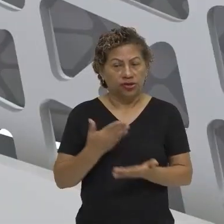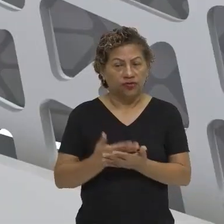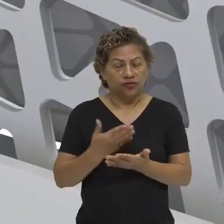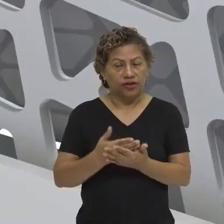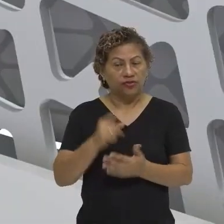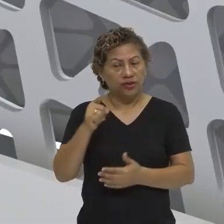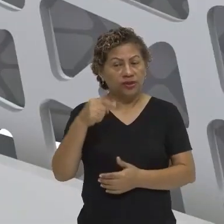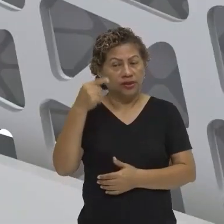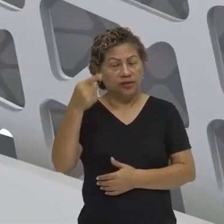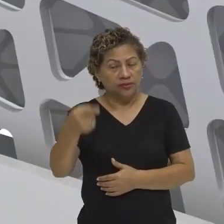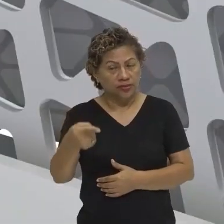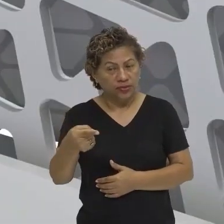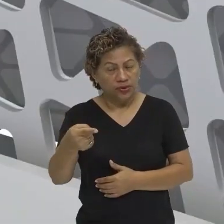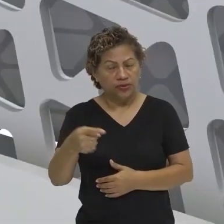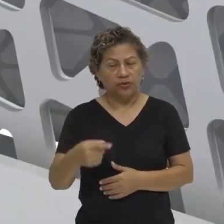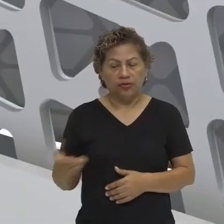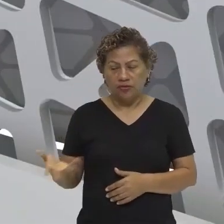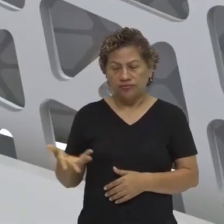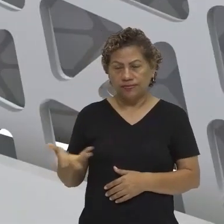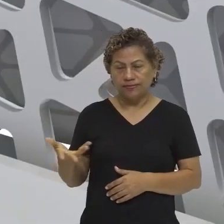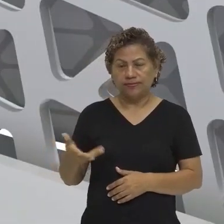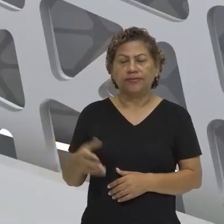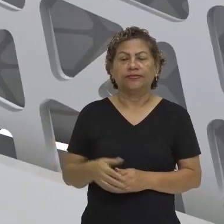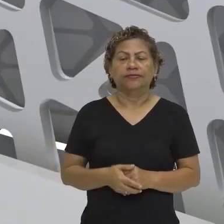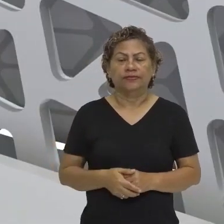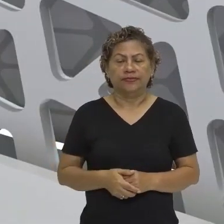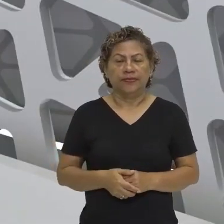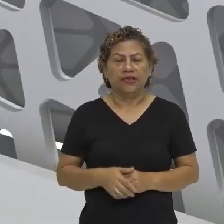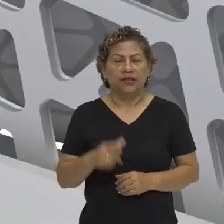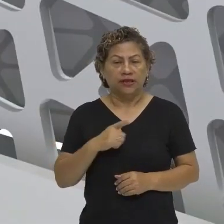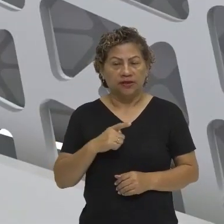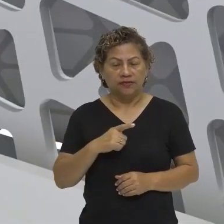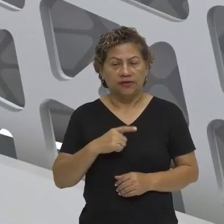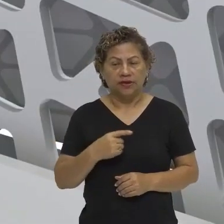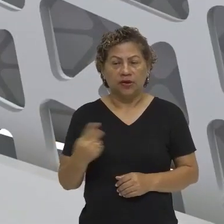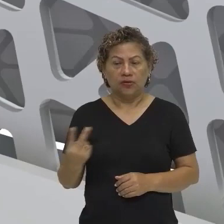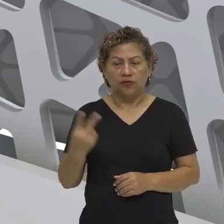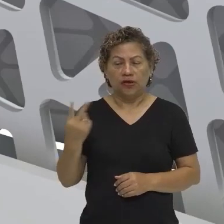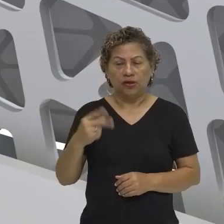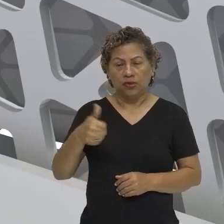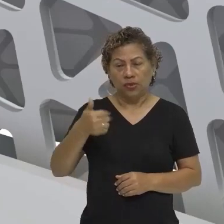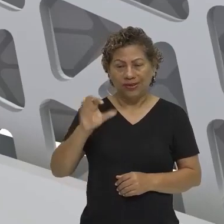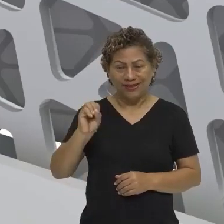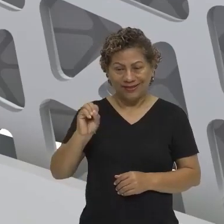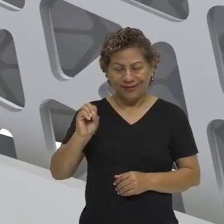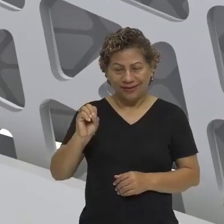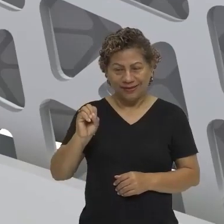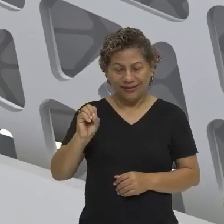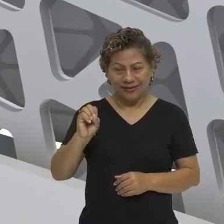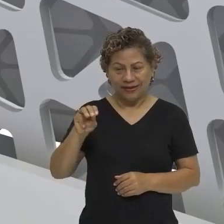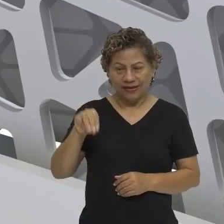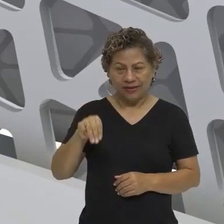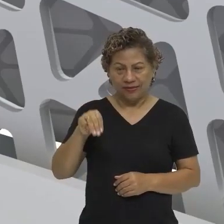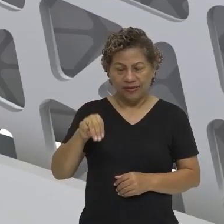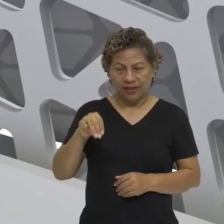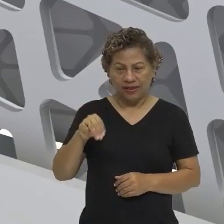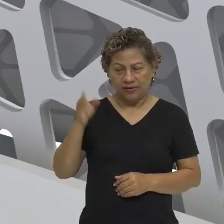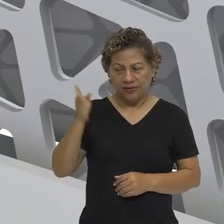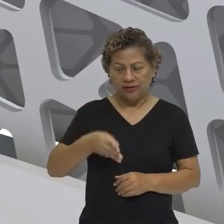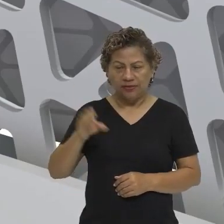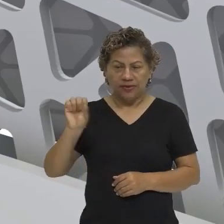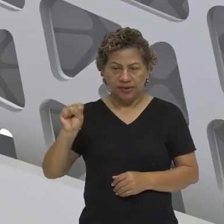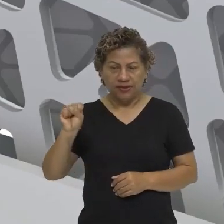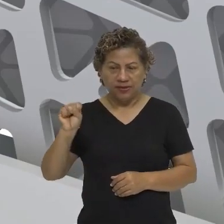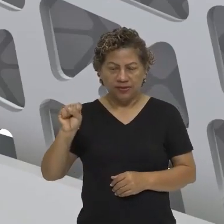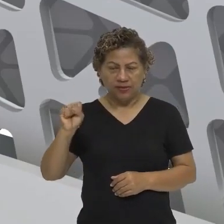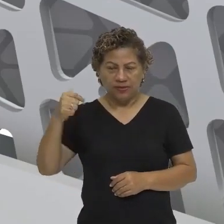também mais tarde, a gente vai ver que é uma constante que se aproxima do valor de 10 metros por segundo ao